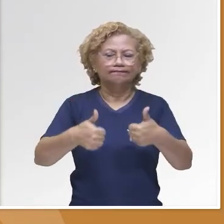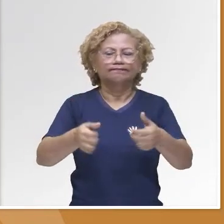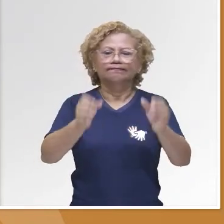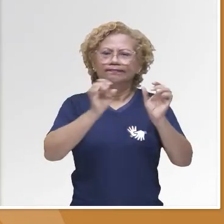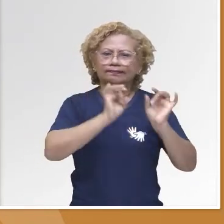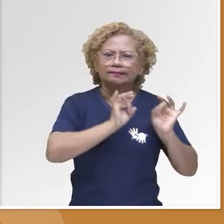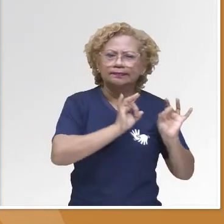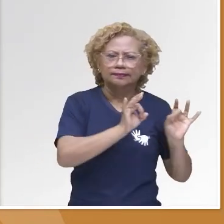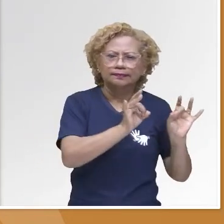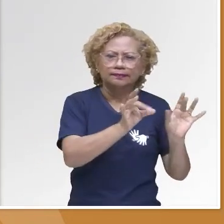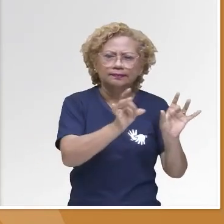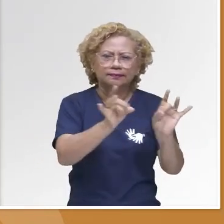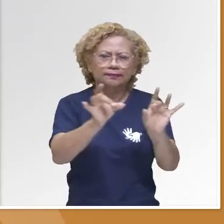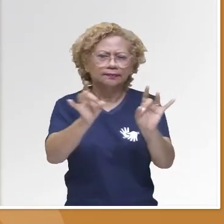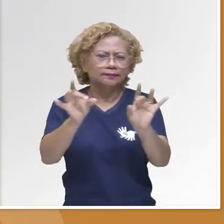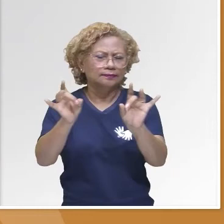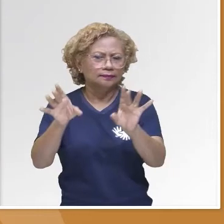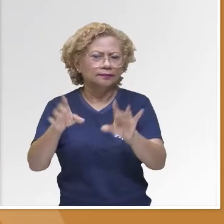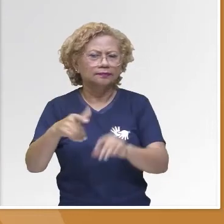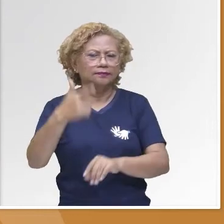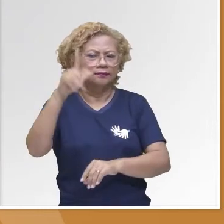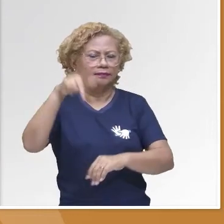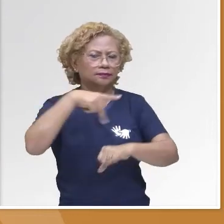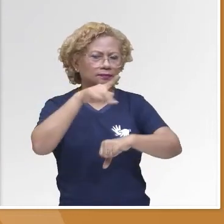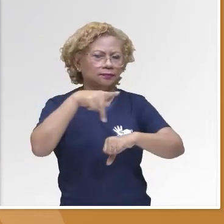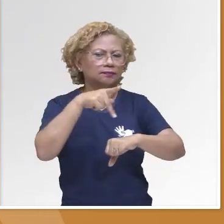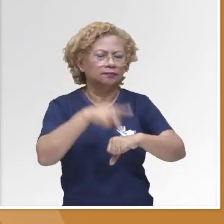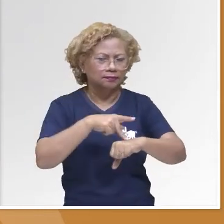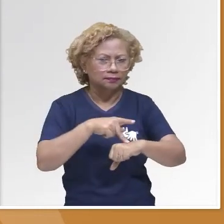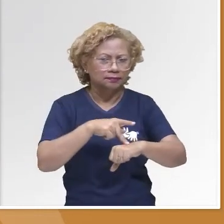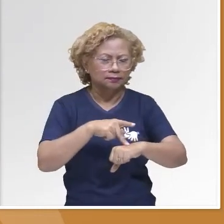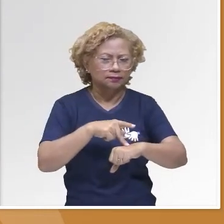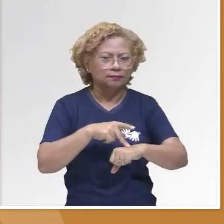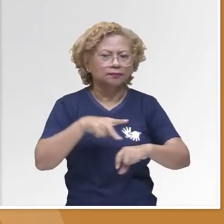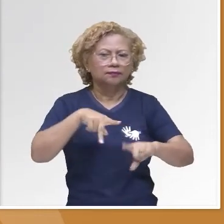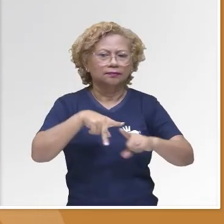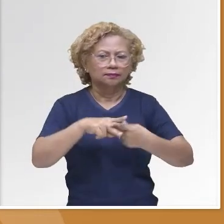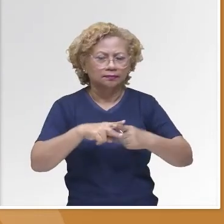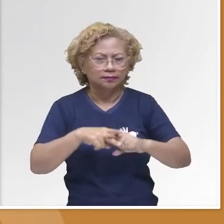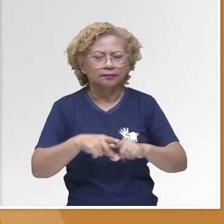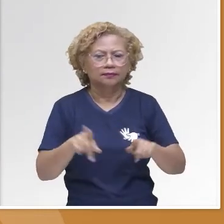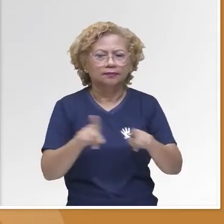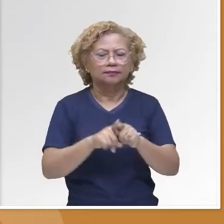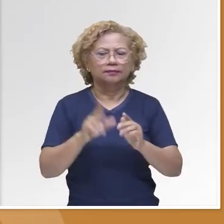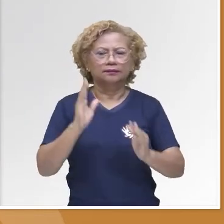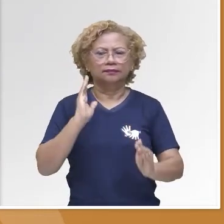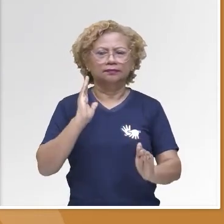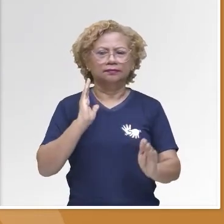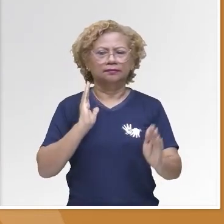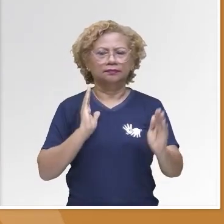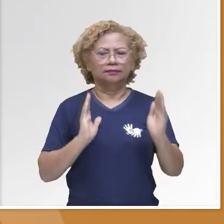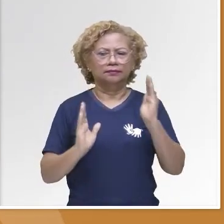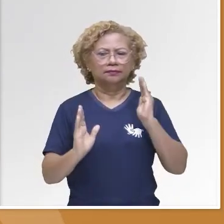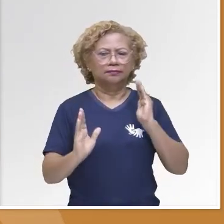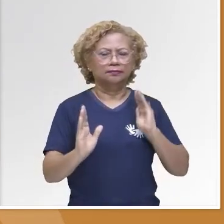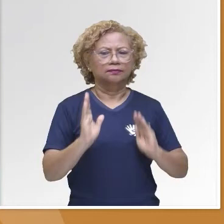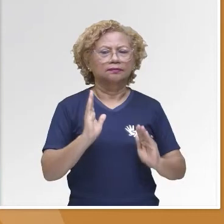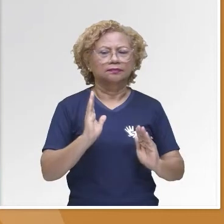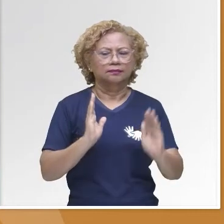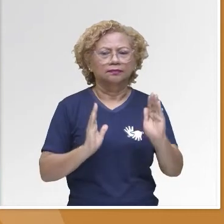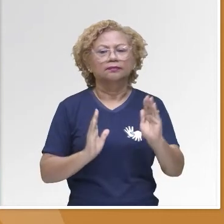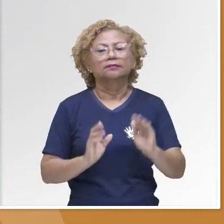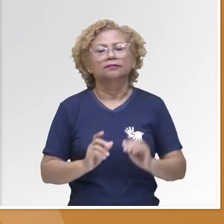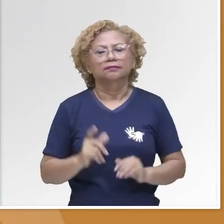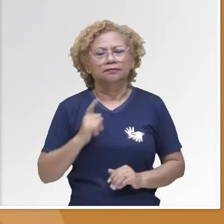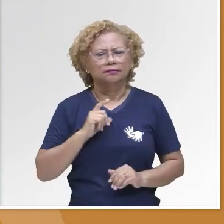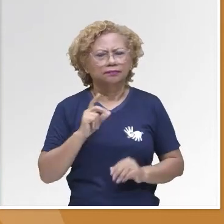envia para outras áreas, para outros países, máquinas e robôs industriais, tá? Então, nós temos aí imagens, né,